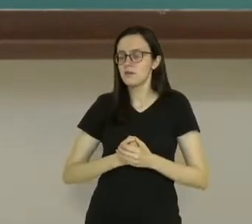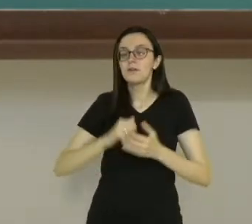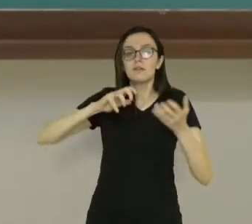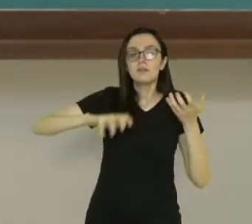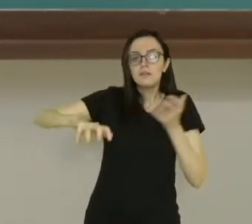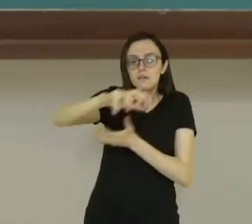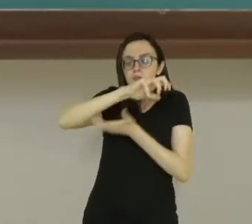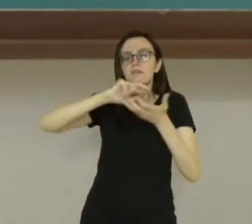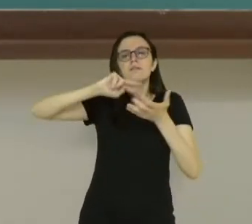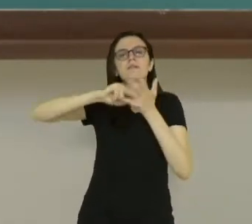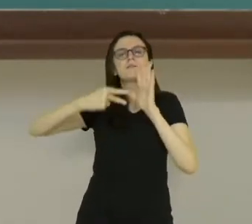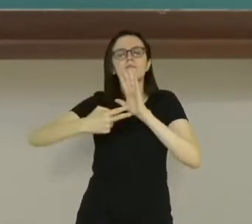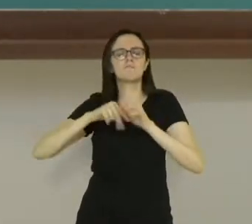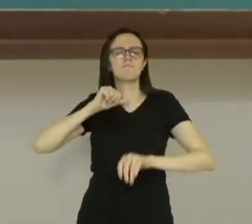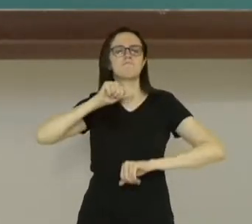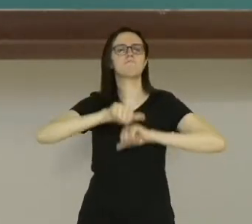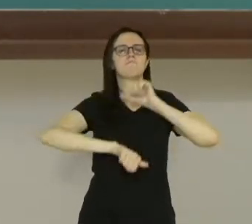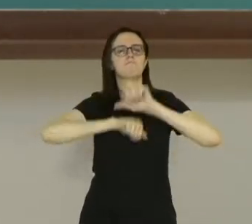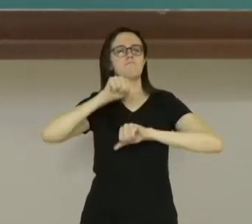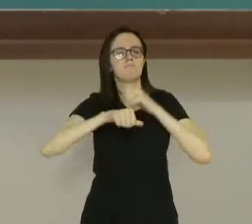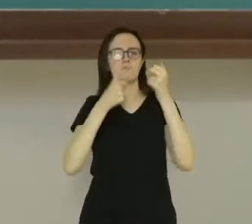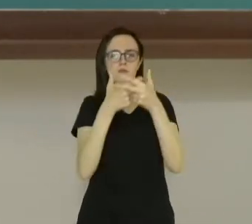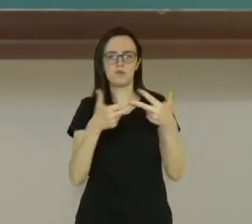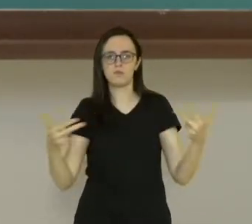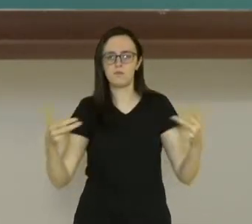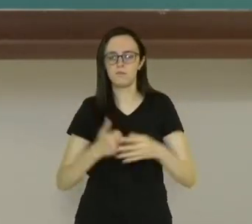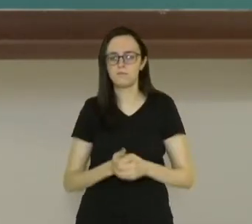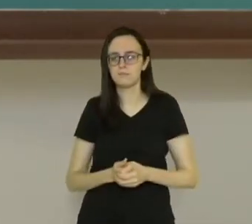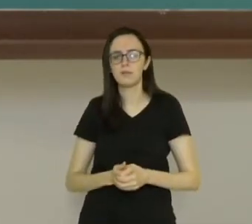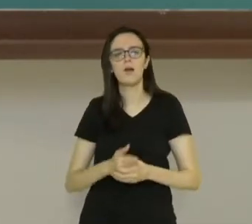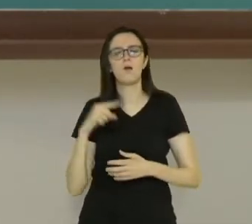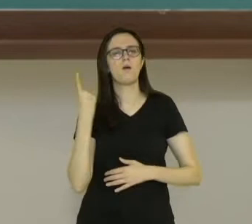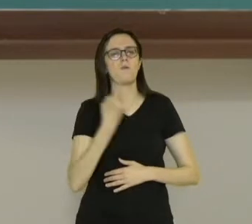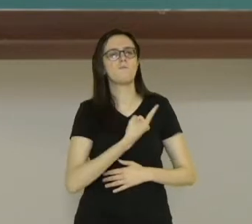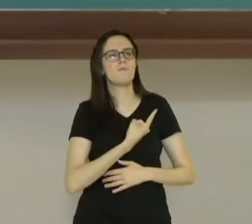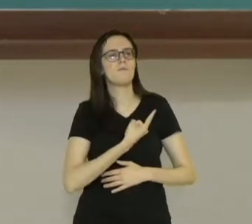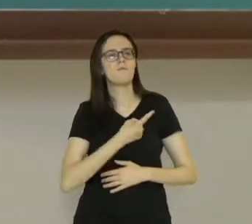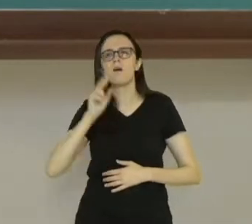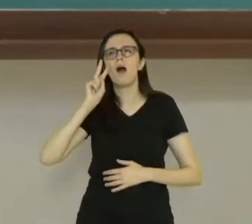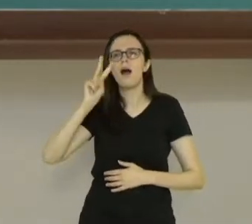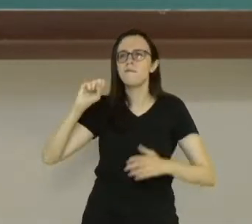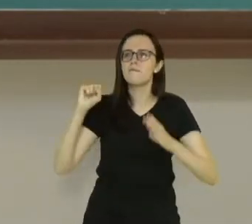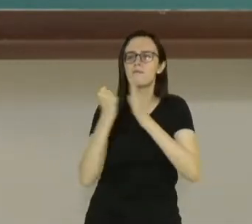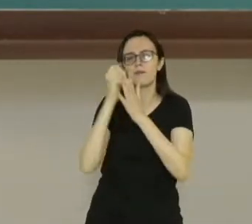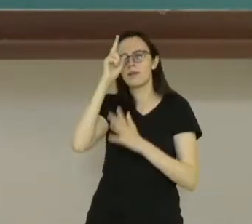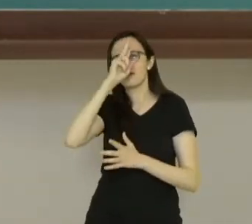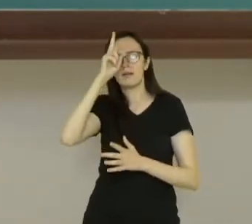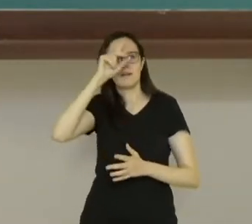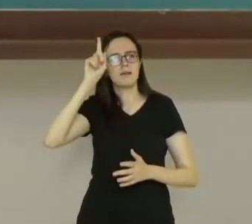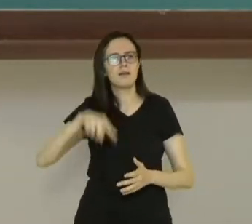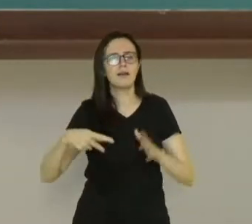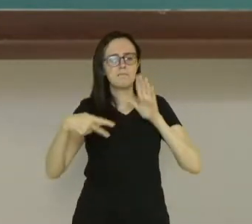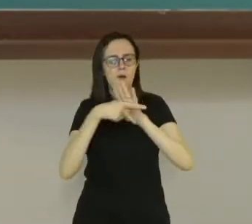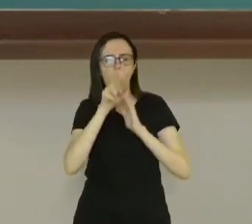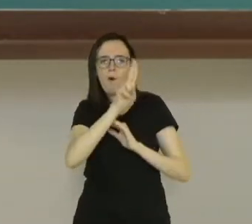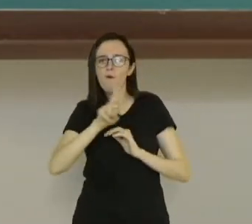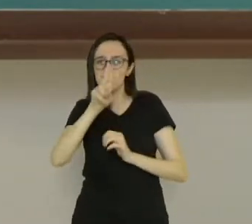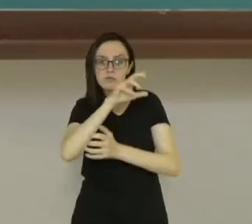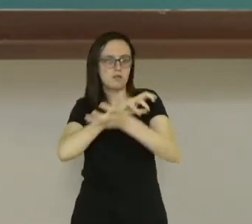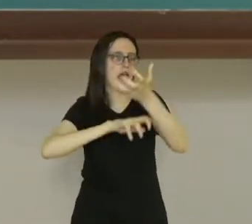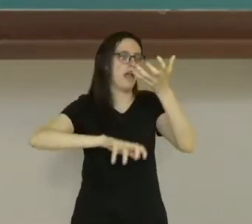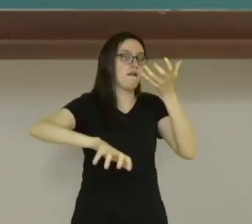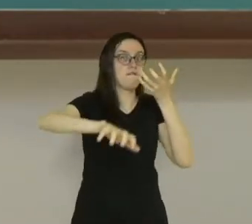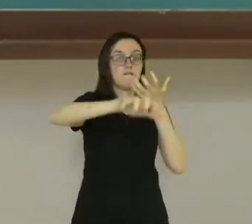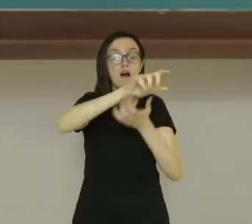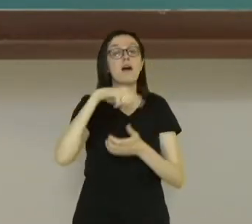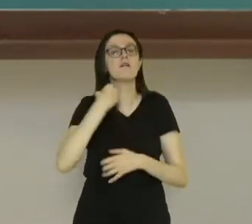Revolução significa transformar alguma coisa. Então, quando a gente vê na história esse termo sendo utilizado, a gente